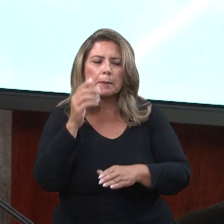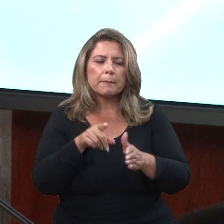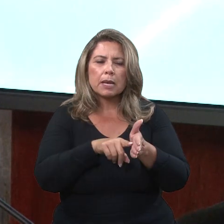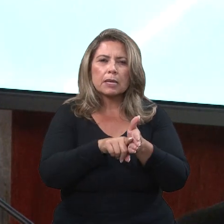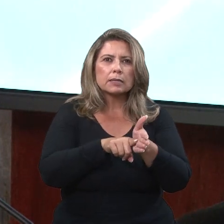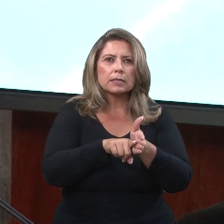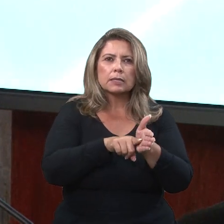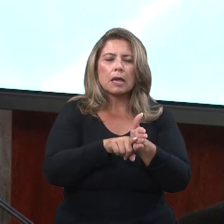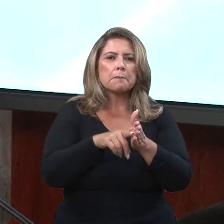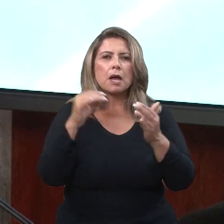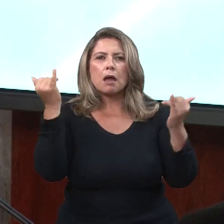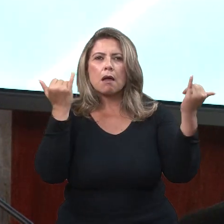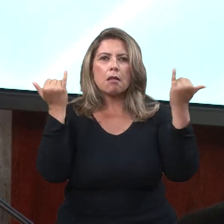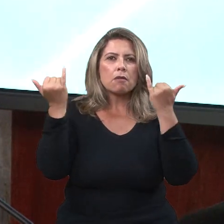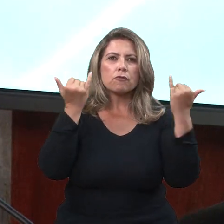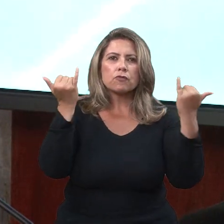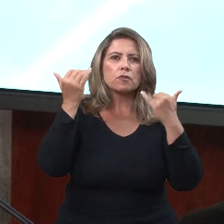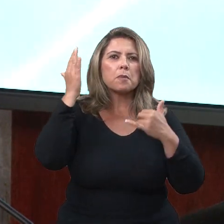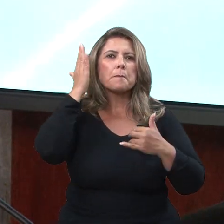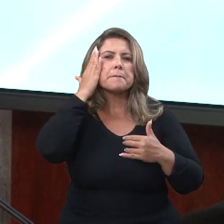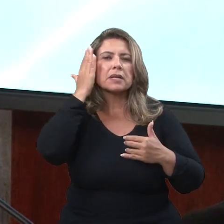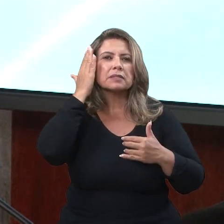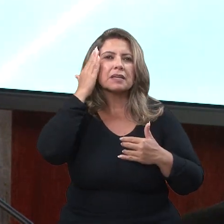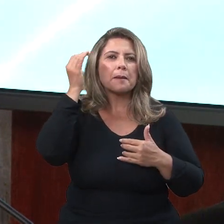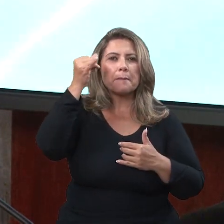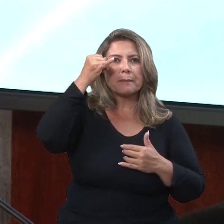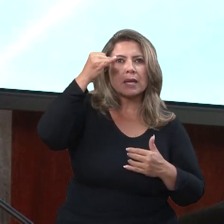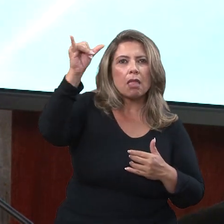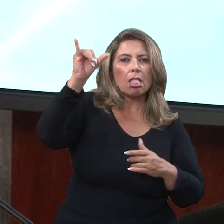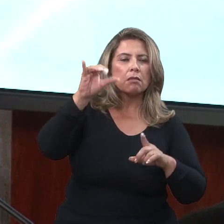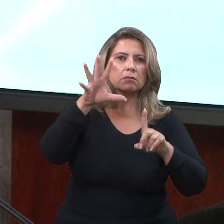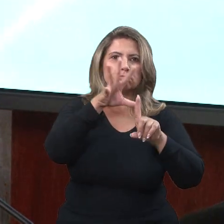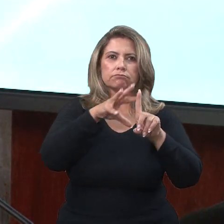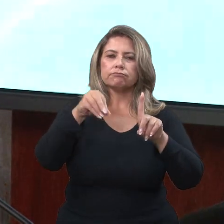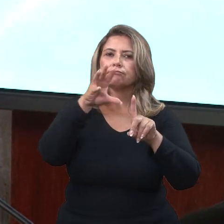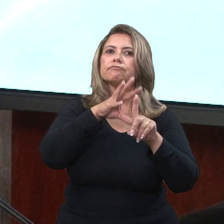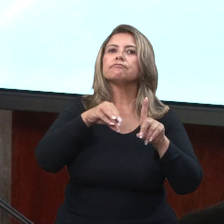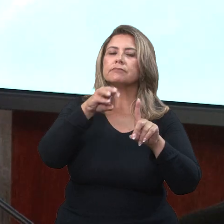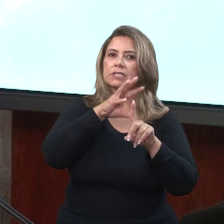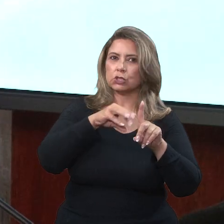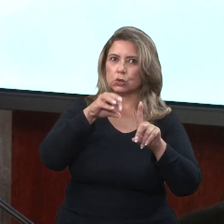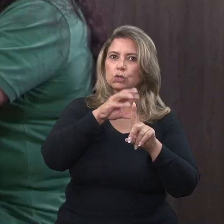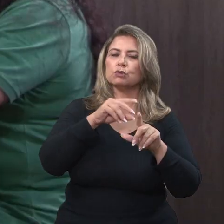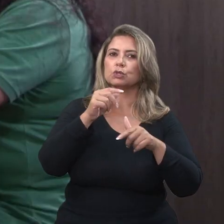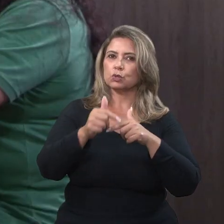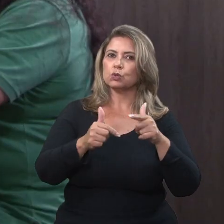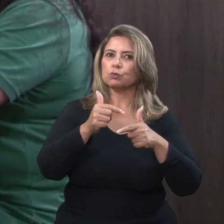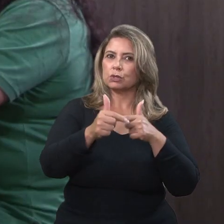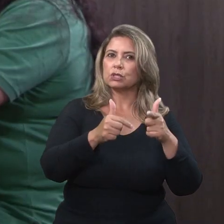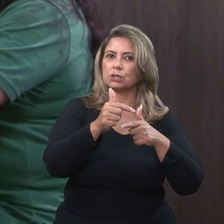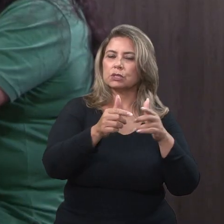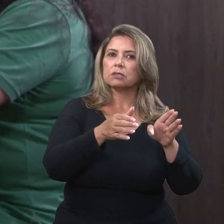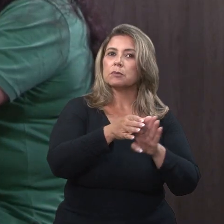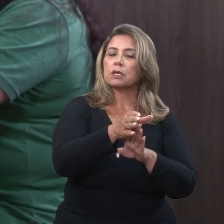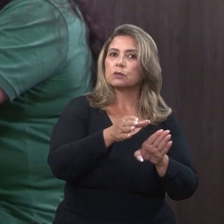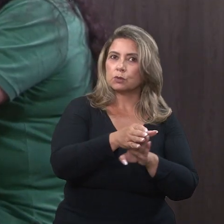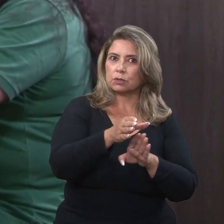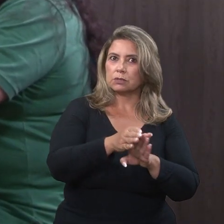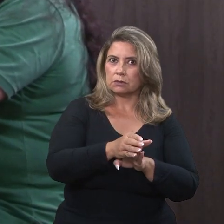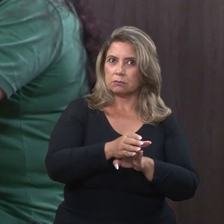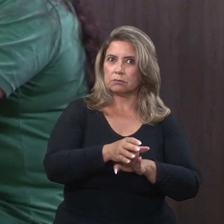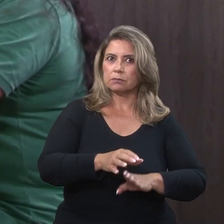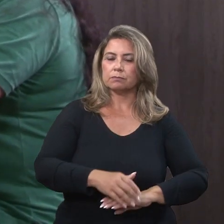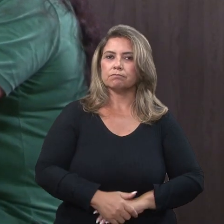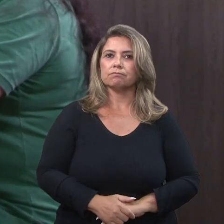sobre situações de assédio, combate ao assédio, outras organizações que fazem esse trabalho de orientação?